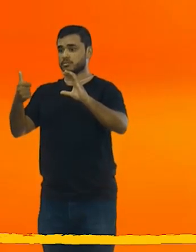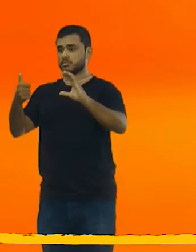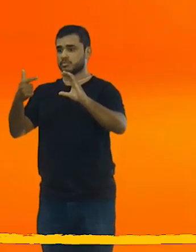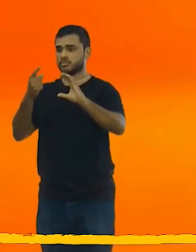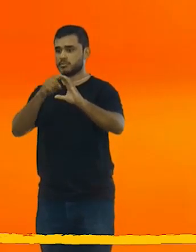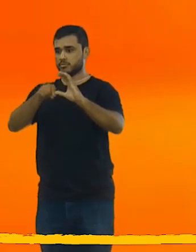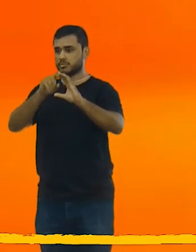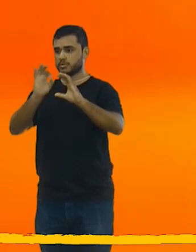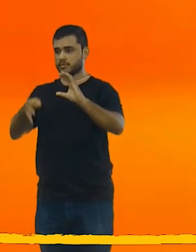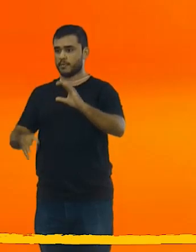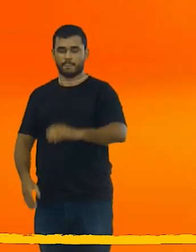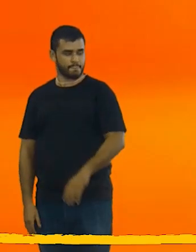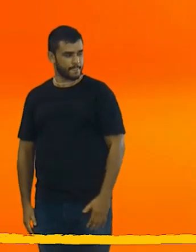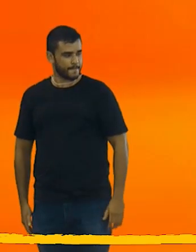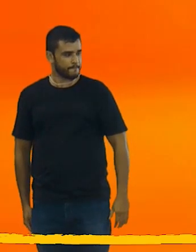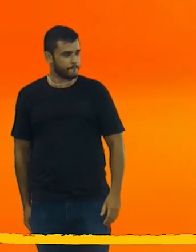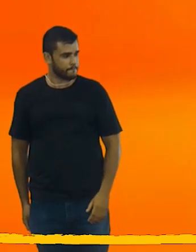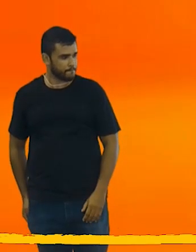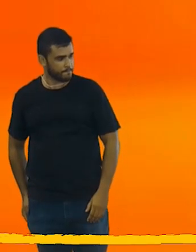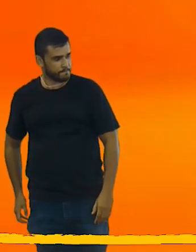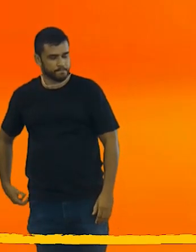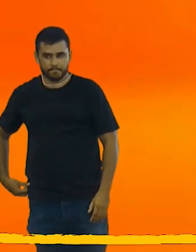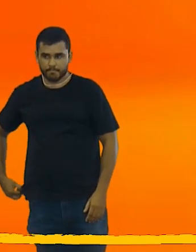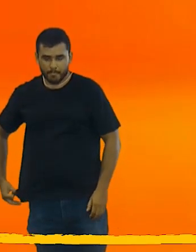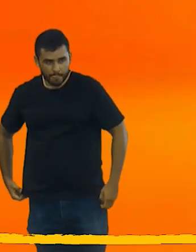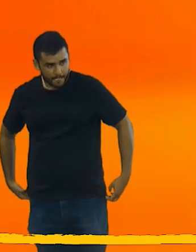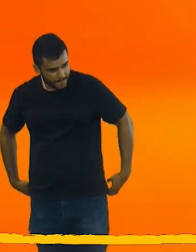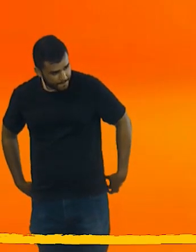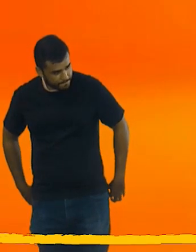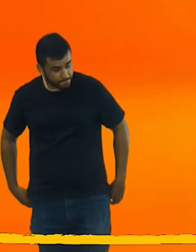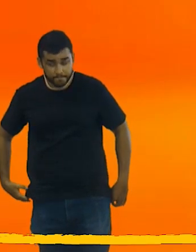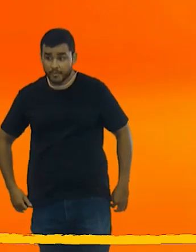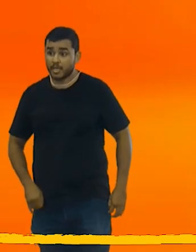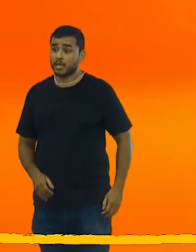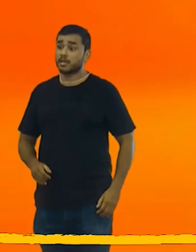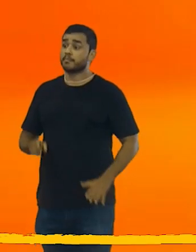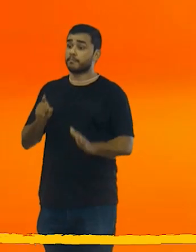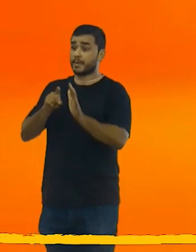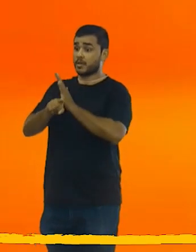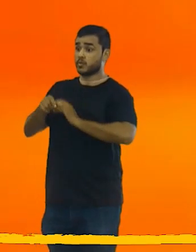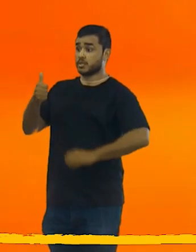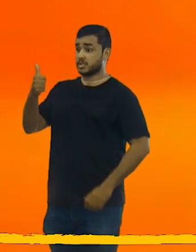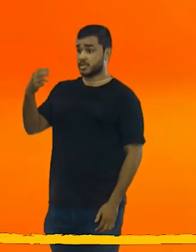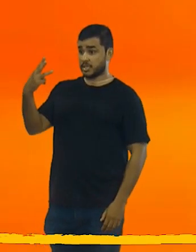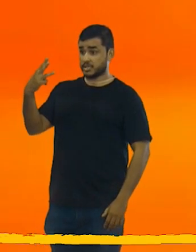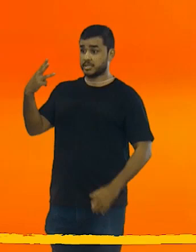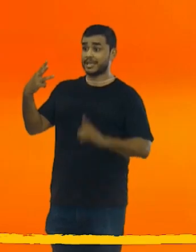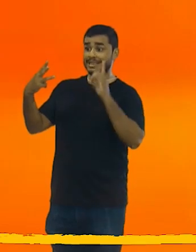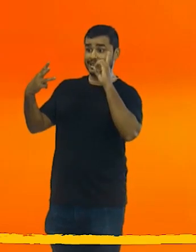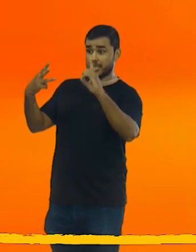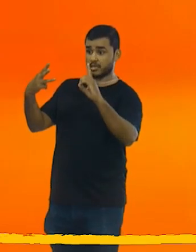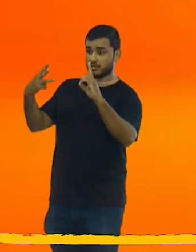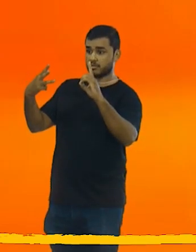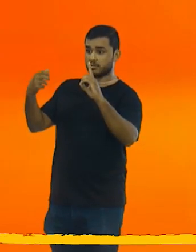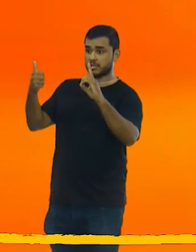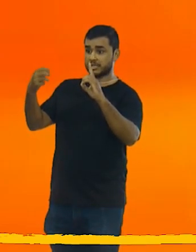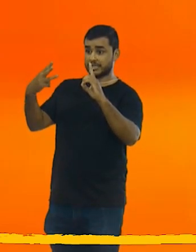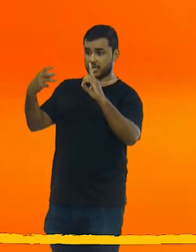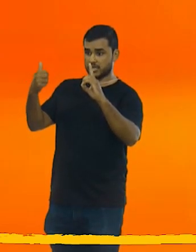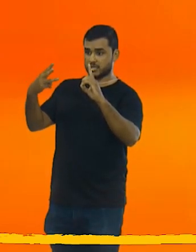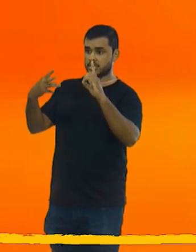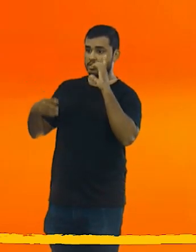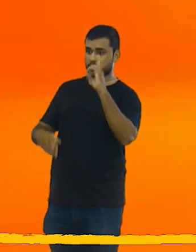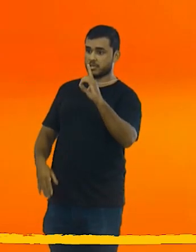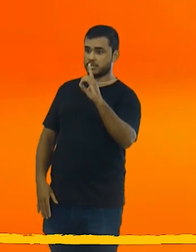A questão de número 13, a letra D de dado, e eu queria fazer ainda com um tempinho,